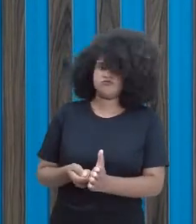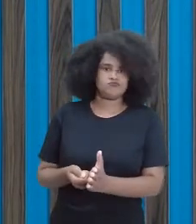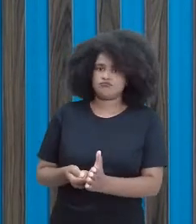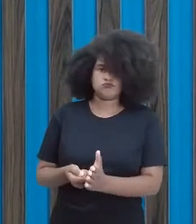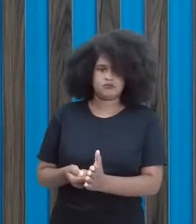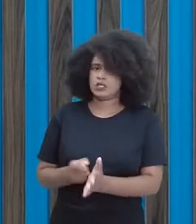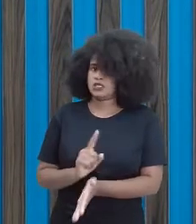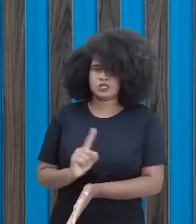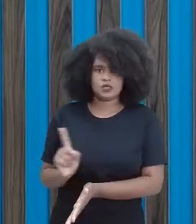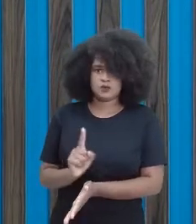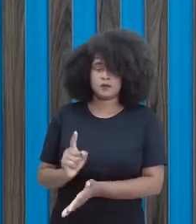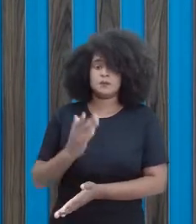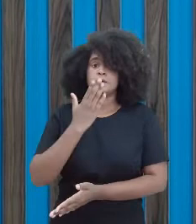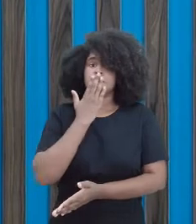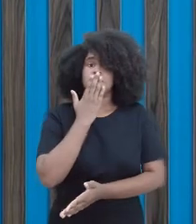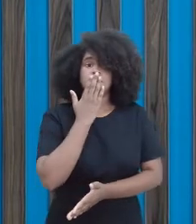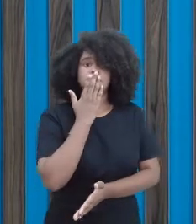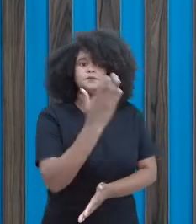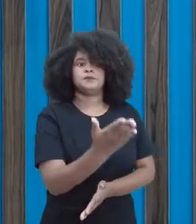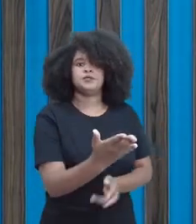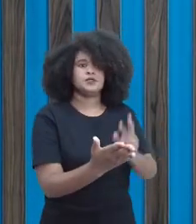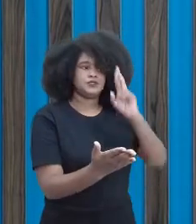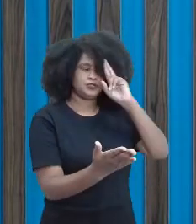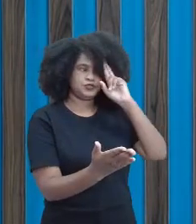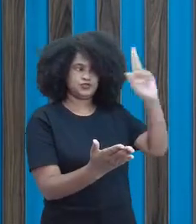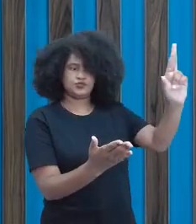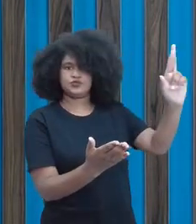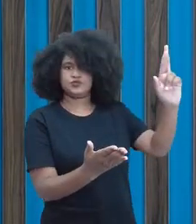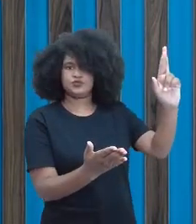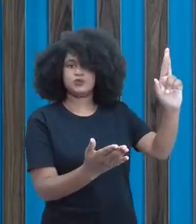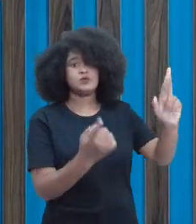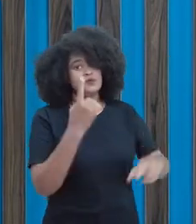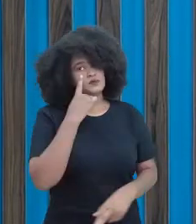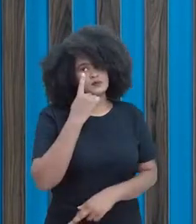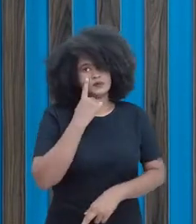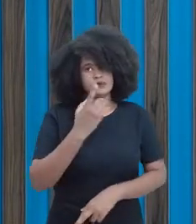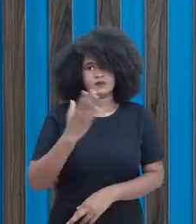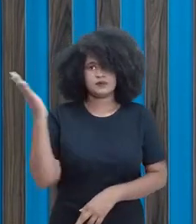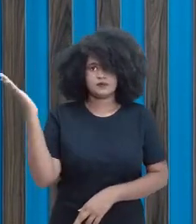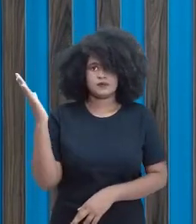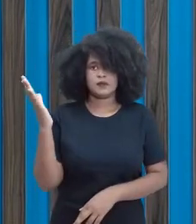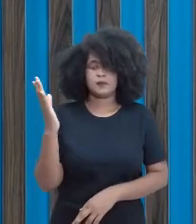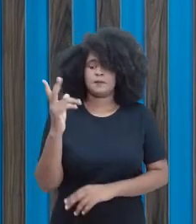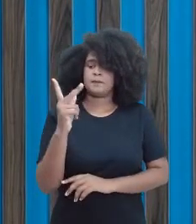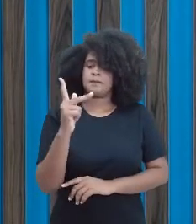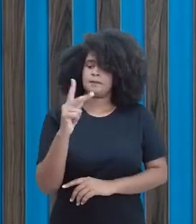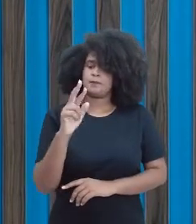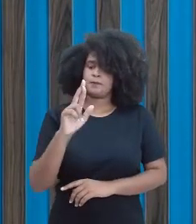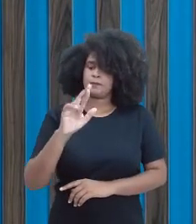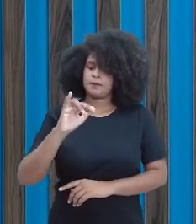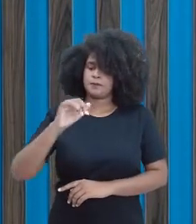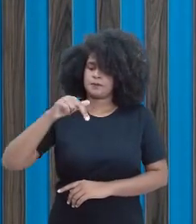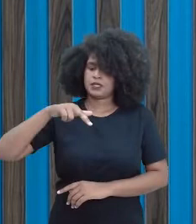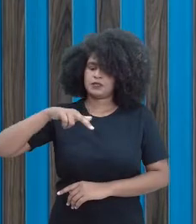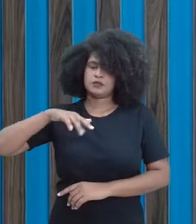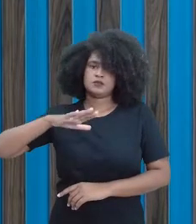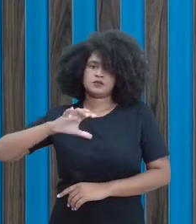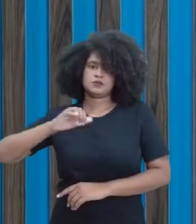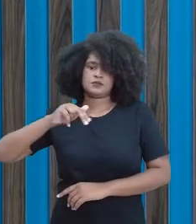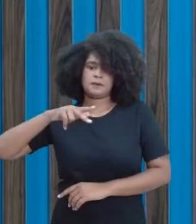ao diretor, então temos aqui um falso cognato, a palavra principal não é principal, principal em inglês é